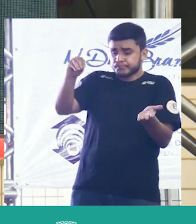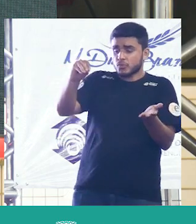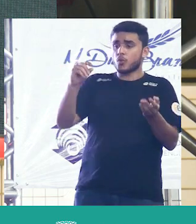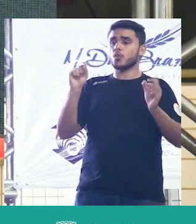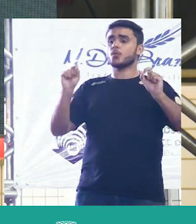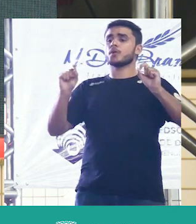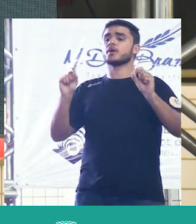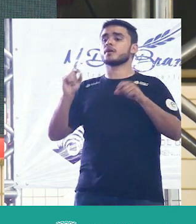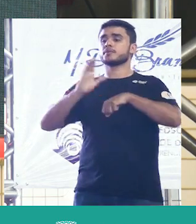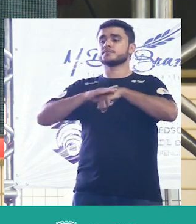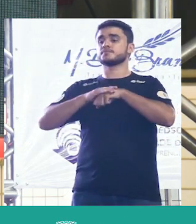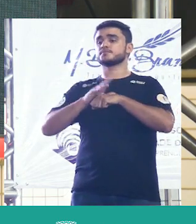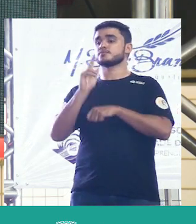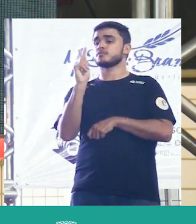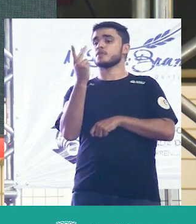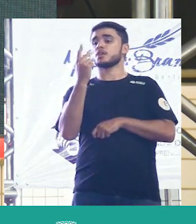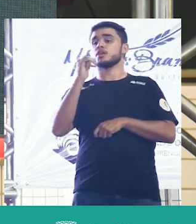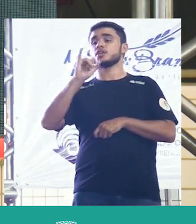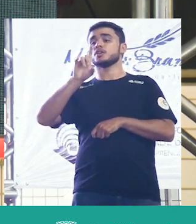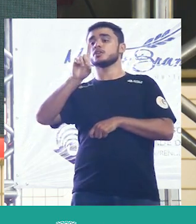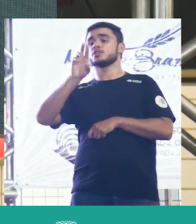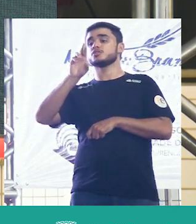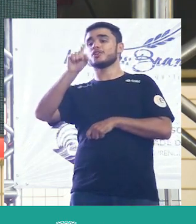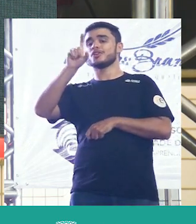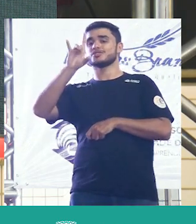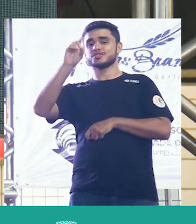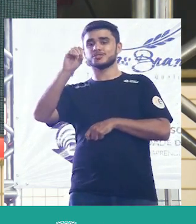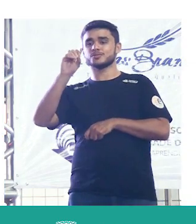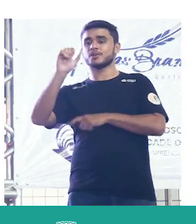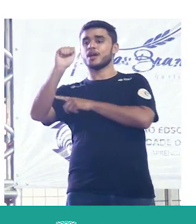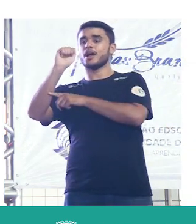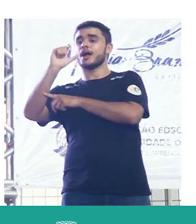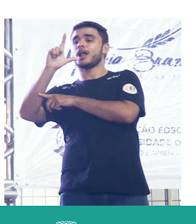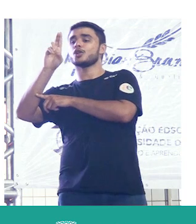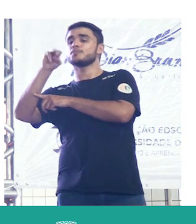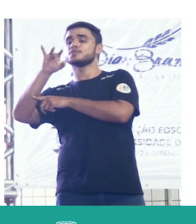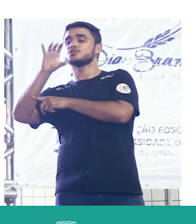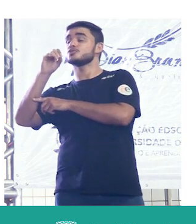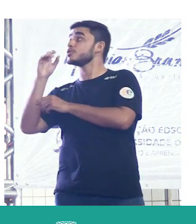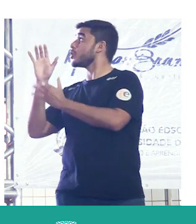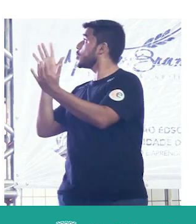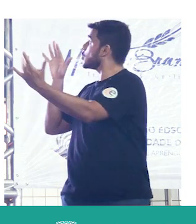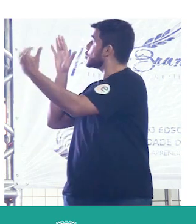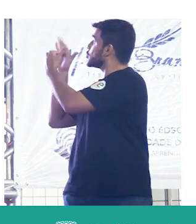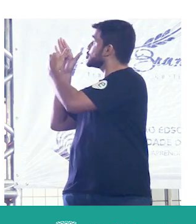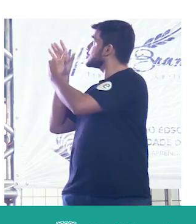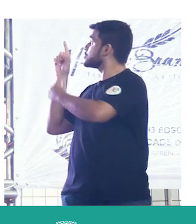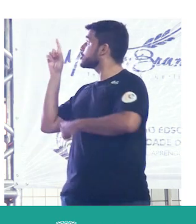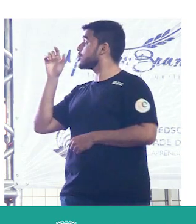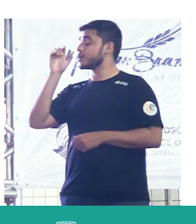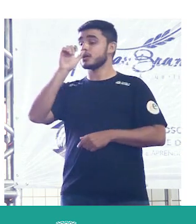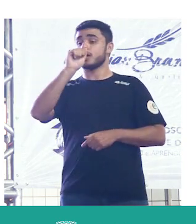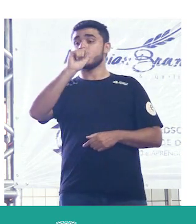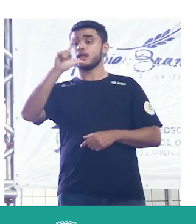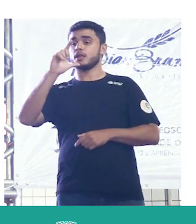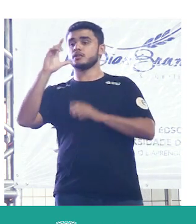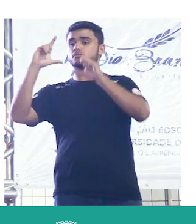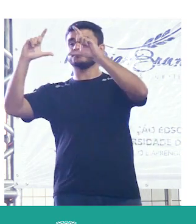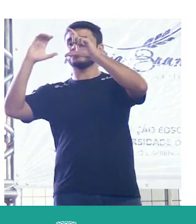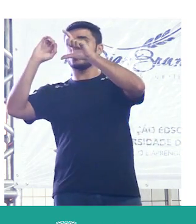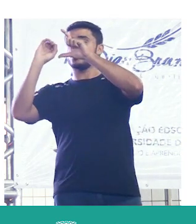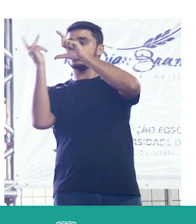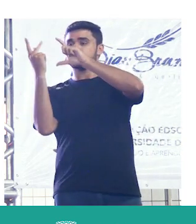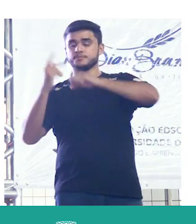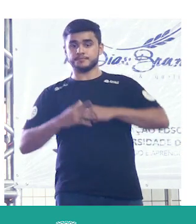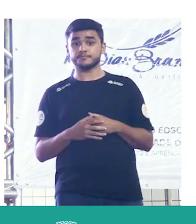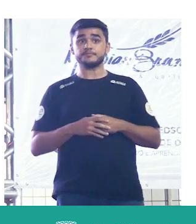pessoal, chama-se hidróxido de alumínio, que é a última substância da minha reação, o AlOH3. E